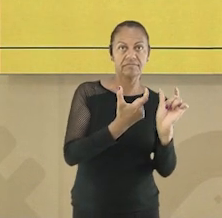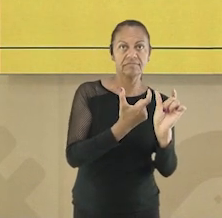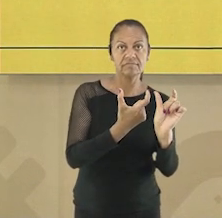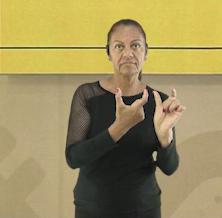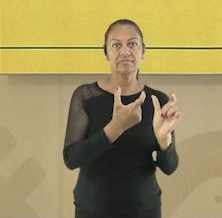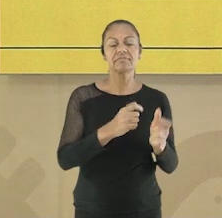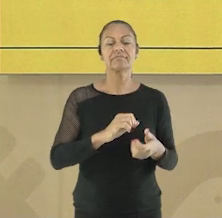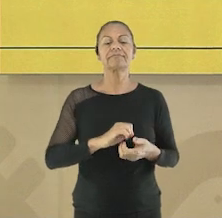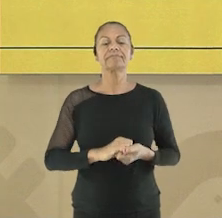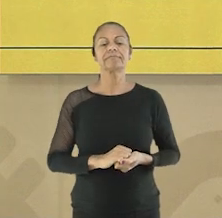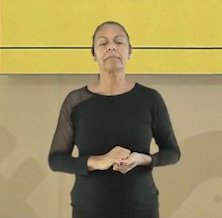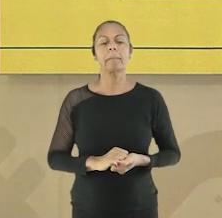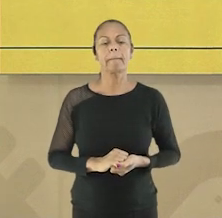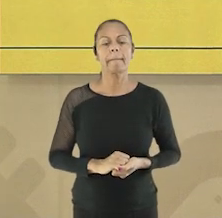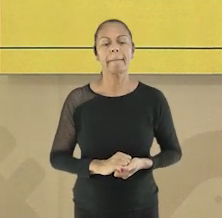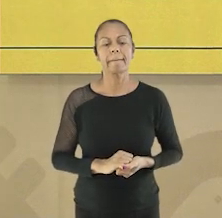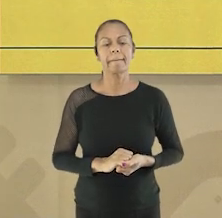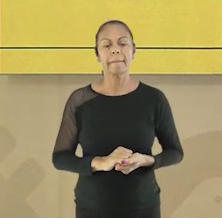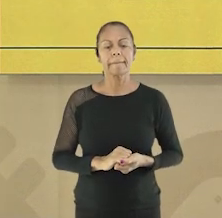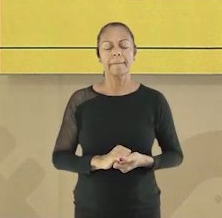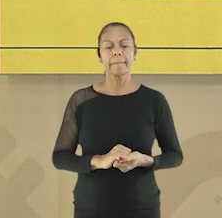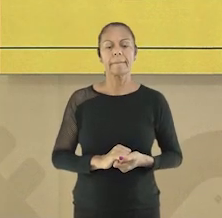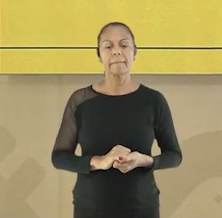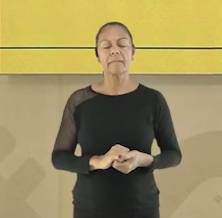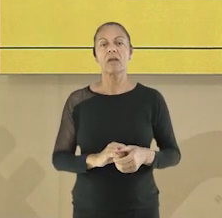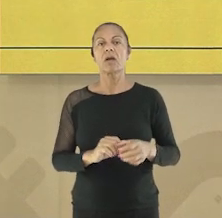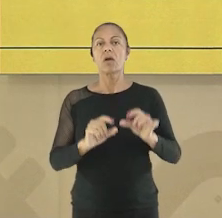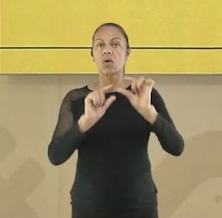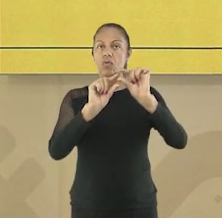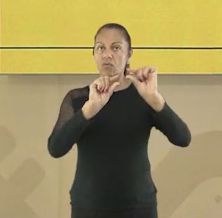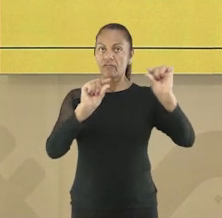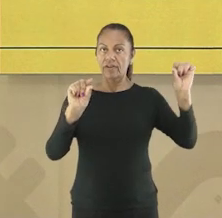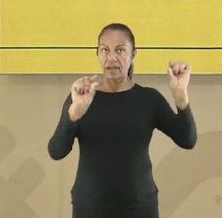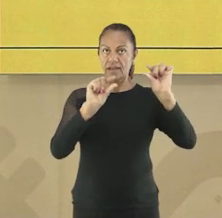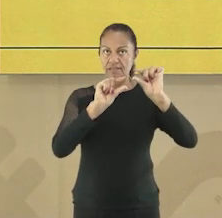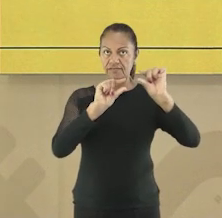E essa colocação ocorre pois a oração, lembrando que a